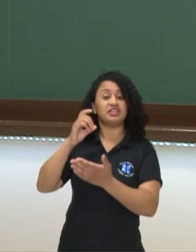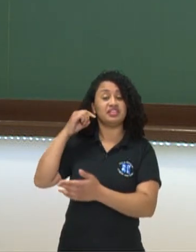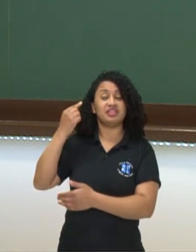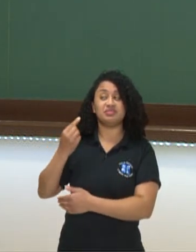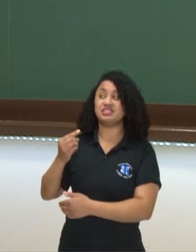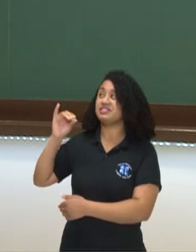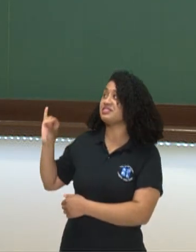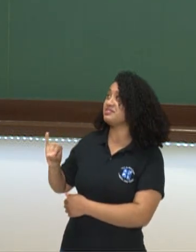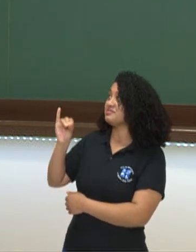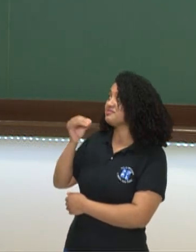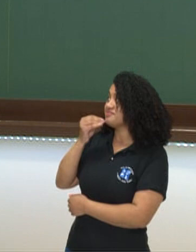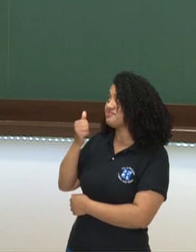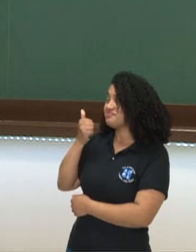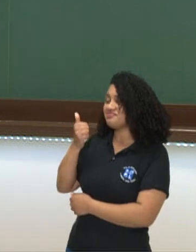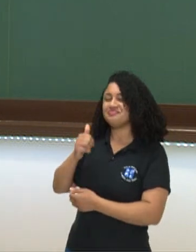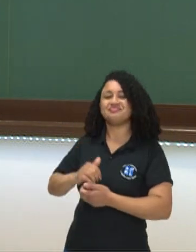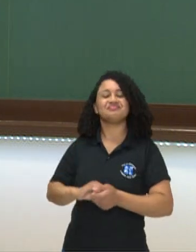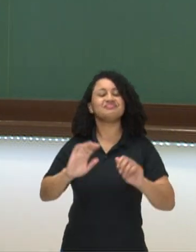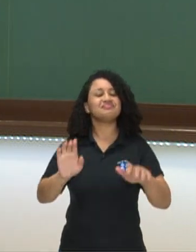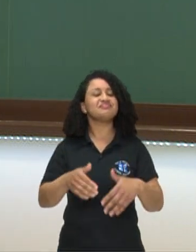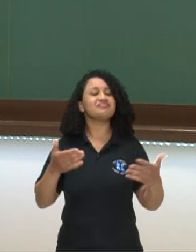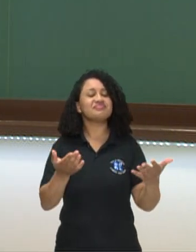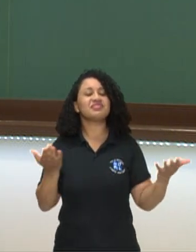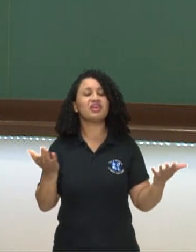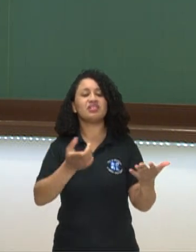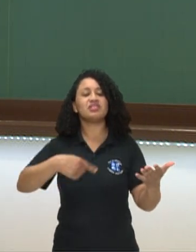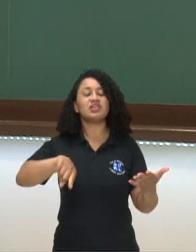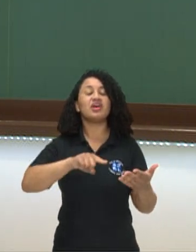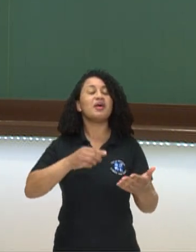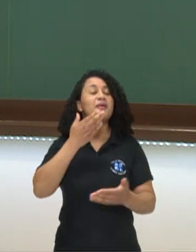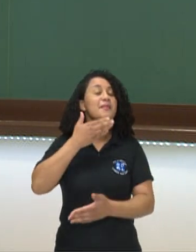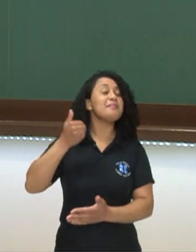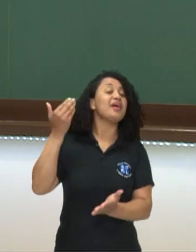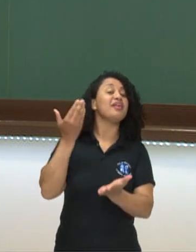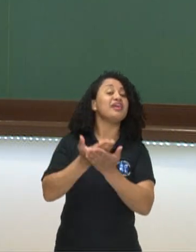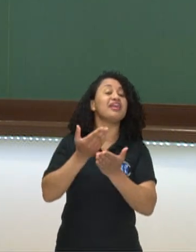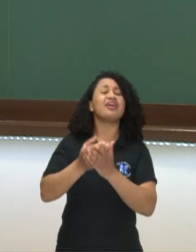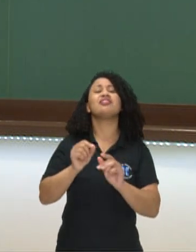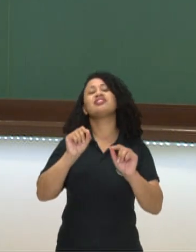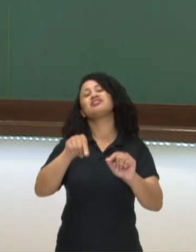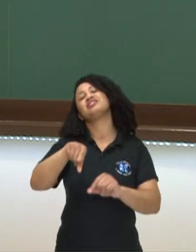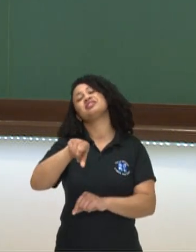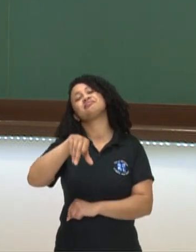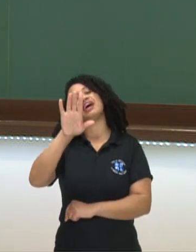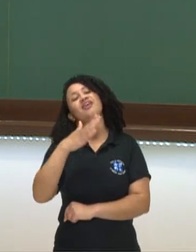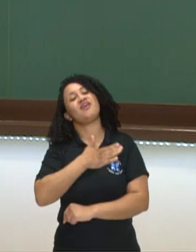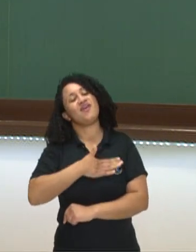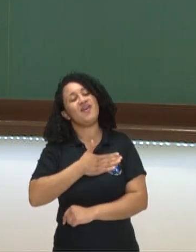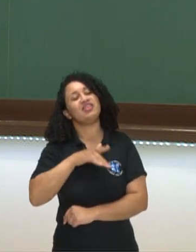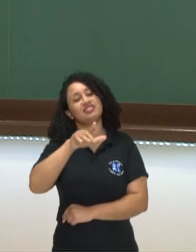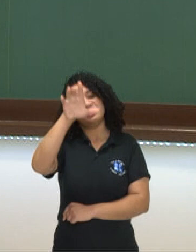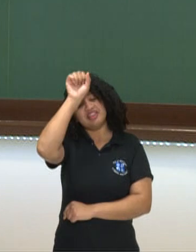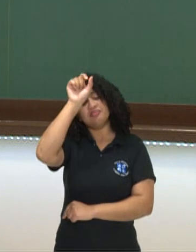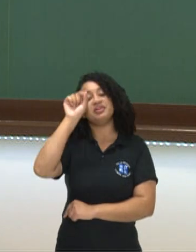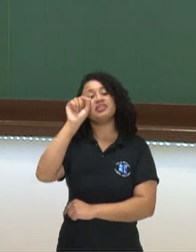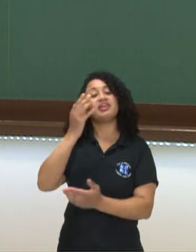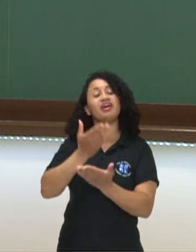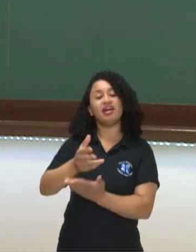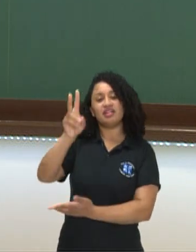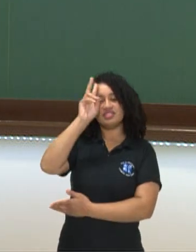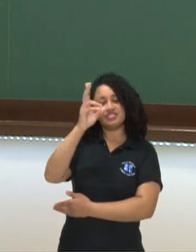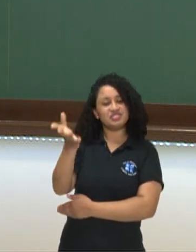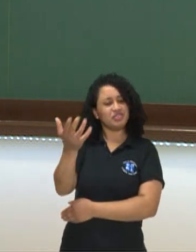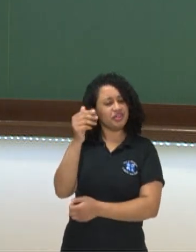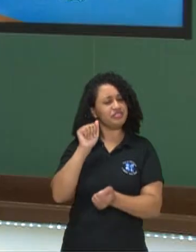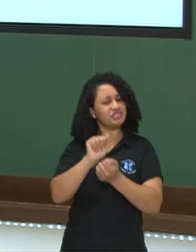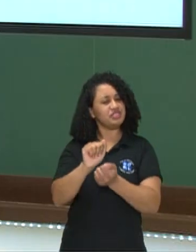está aqui conosco e vamos para a melhor aula, a aula que você gosta, que você aprende, a nossa aula de História. Vem com